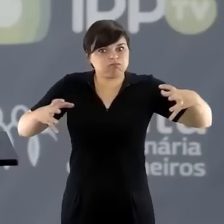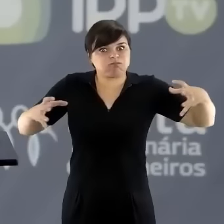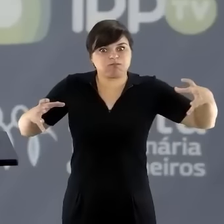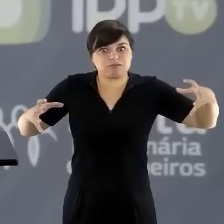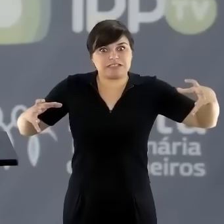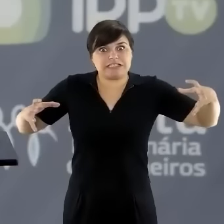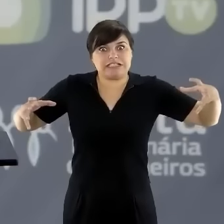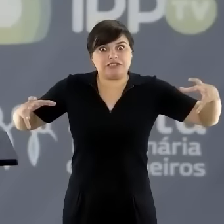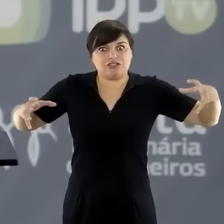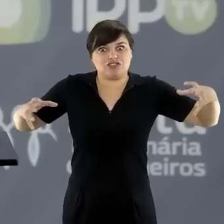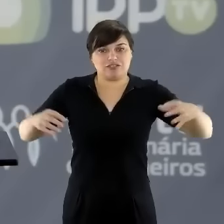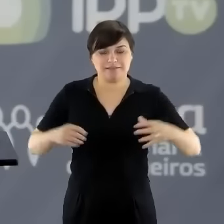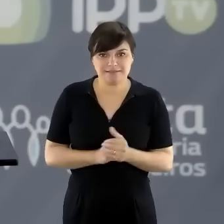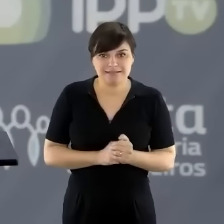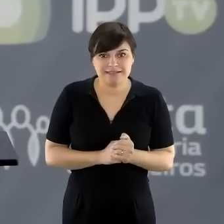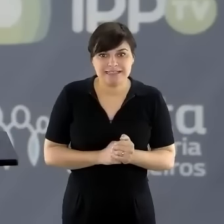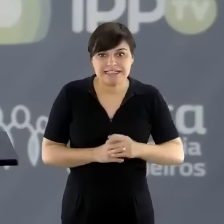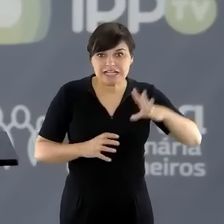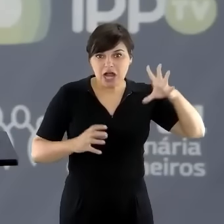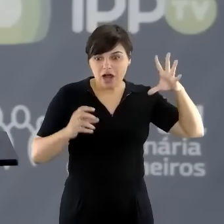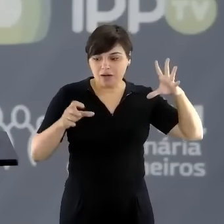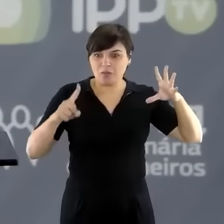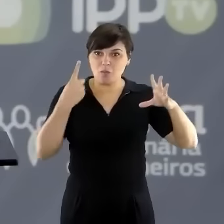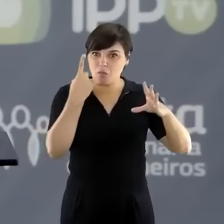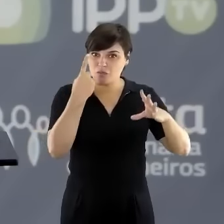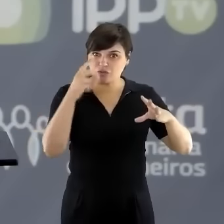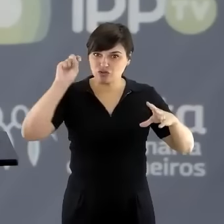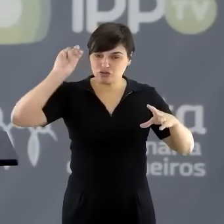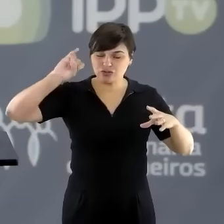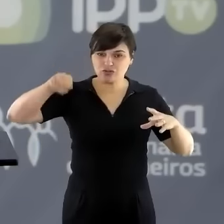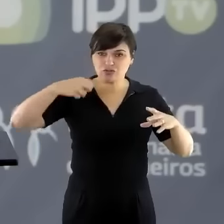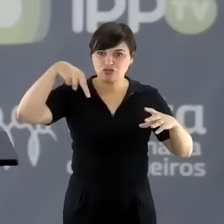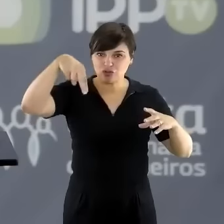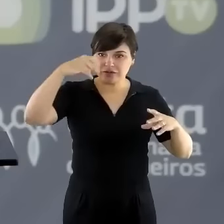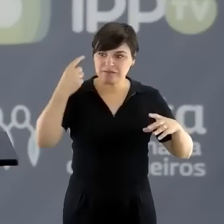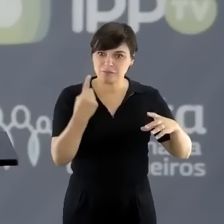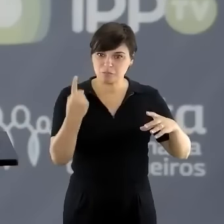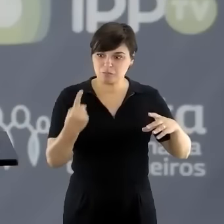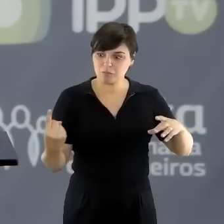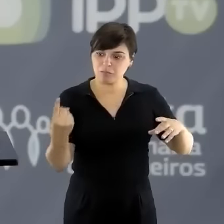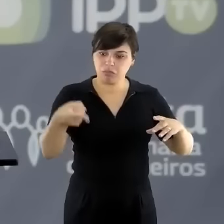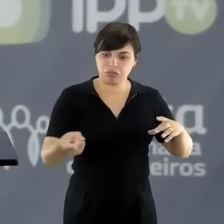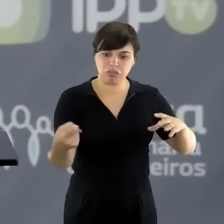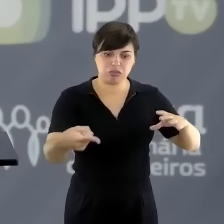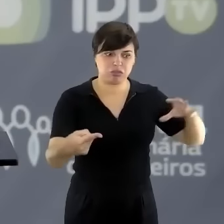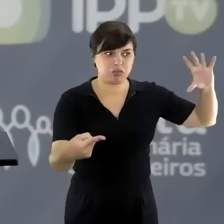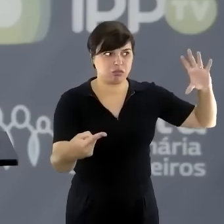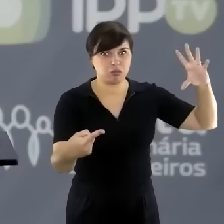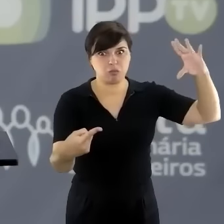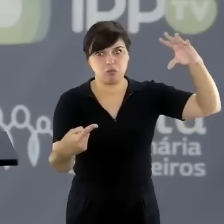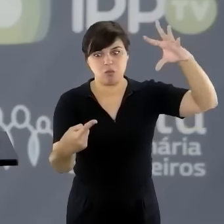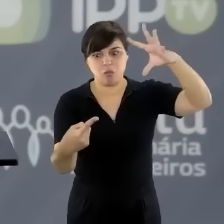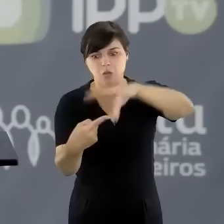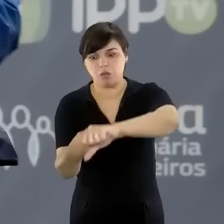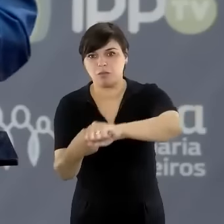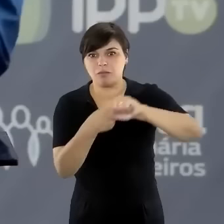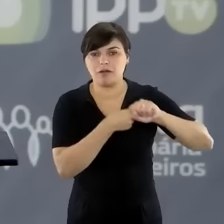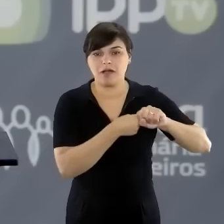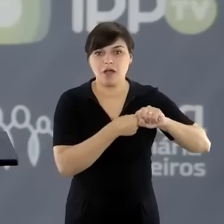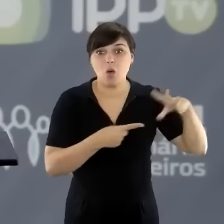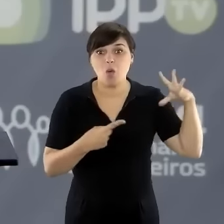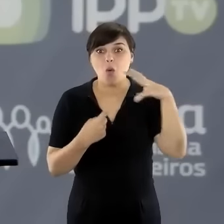o primeiro homem a viajar de submarino na história e eu imagino que não deve ter sido fácil para ele conviver com